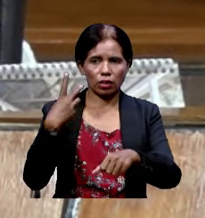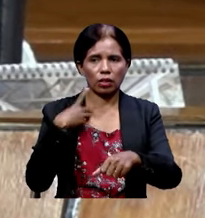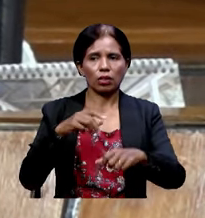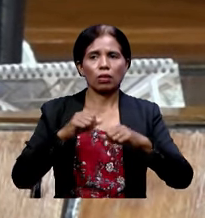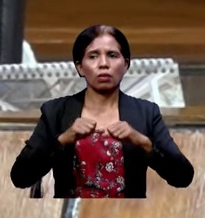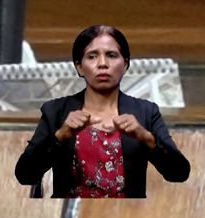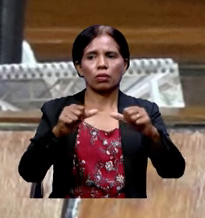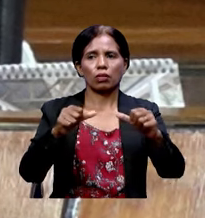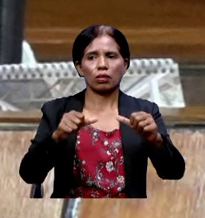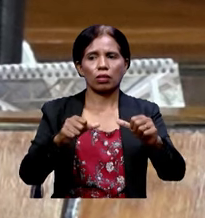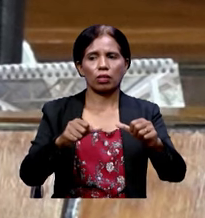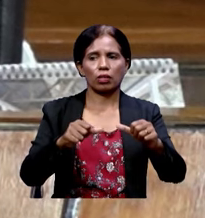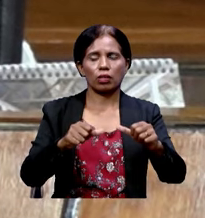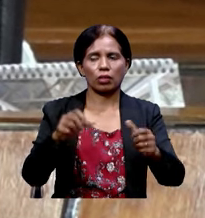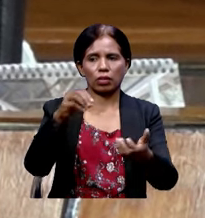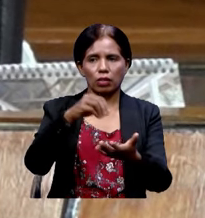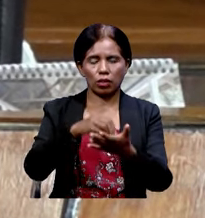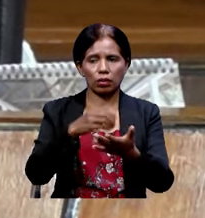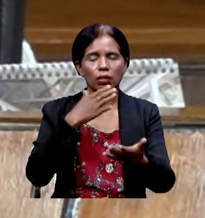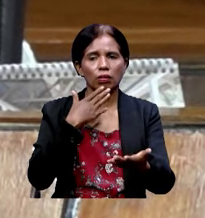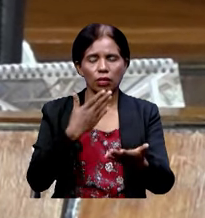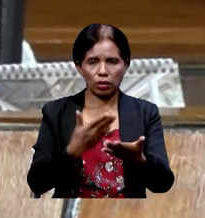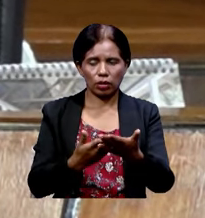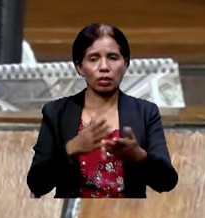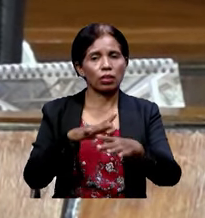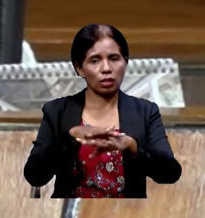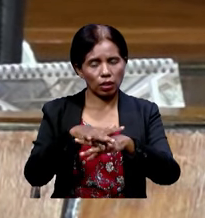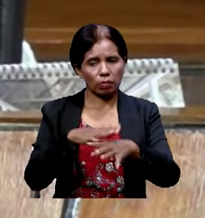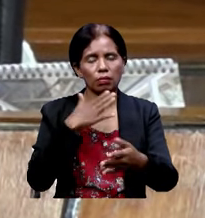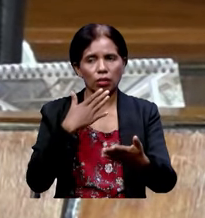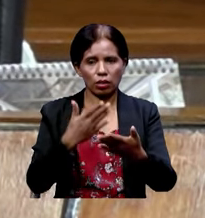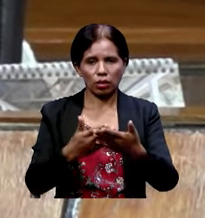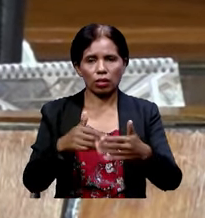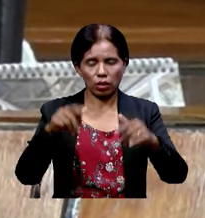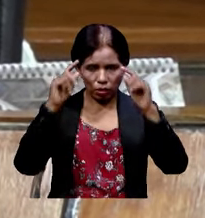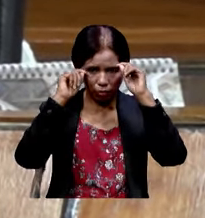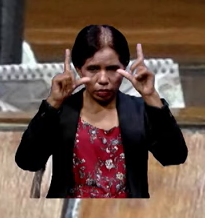continua preserva qualidade tais, carácter tais timornian,